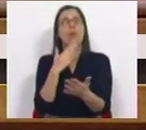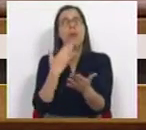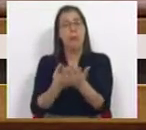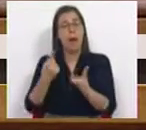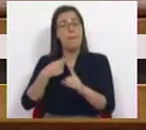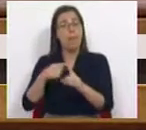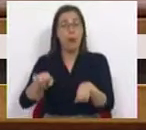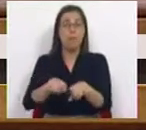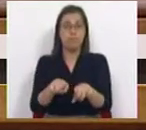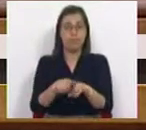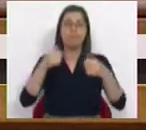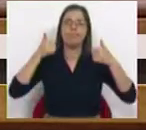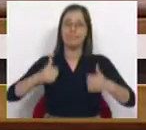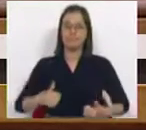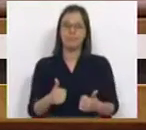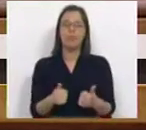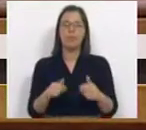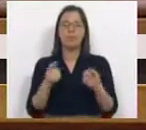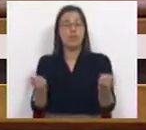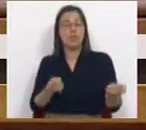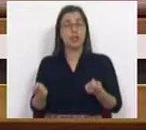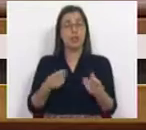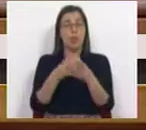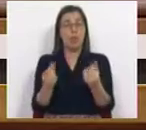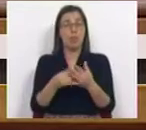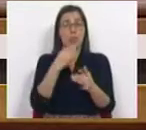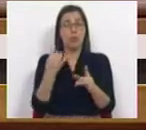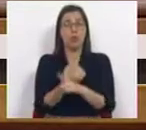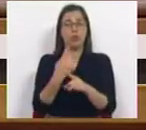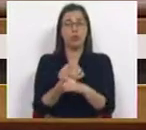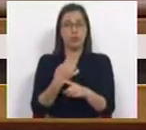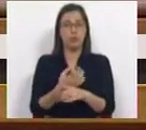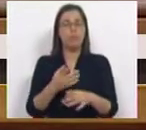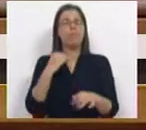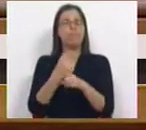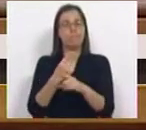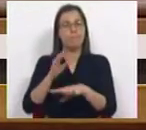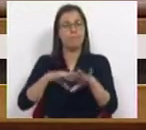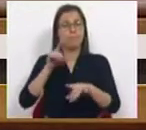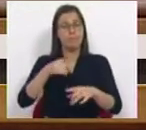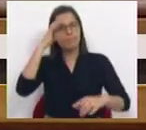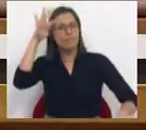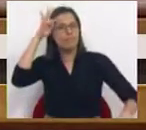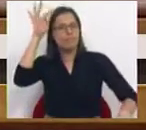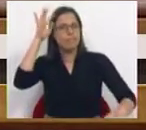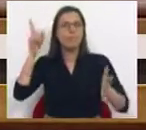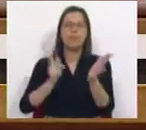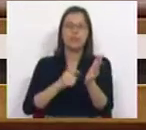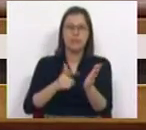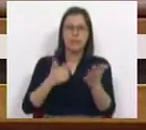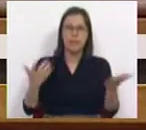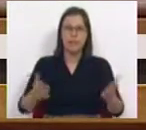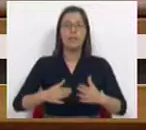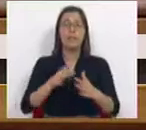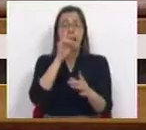gerar benefícios para uma boa e desejável gestão de produtos alimentares. É também por isso que as aspirações, as